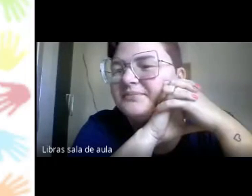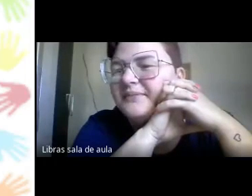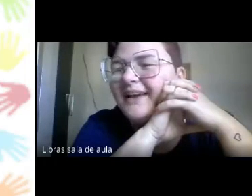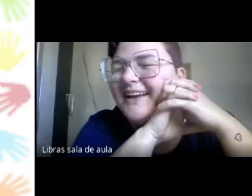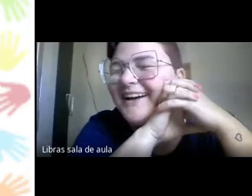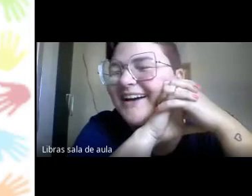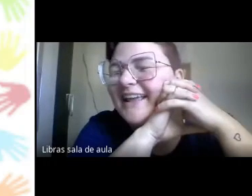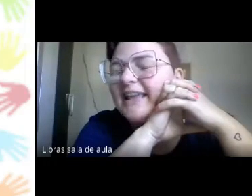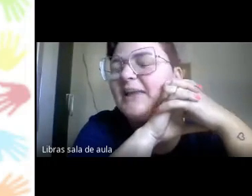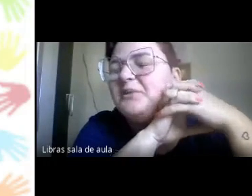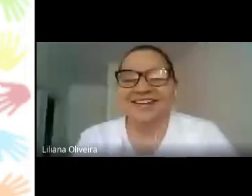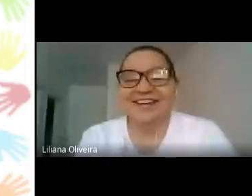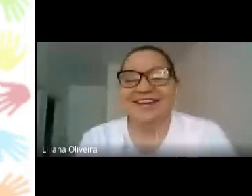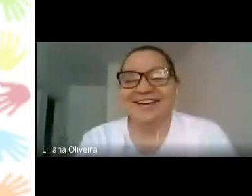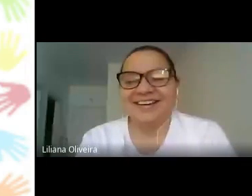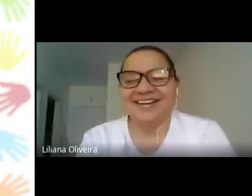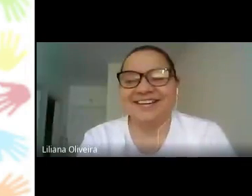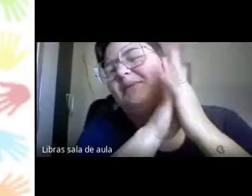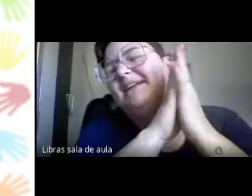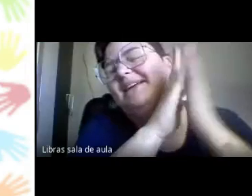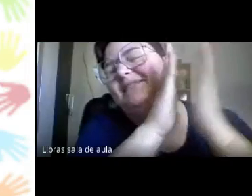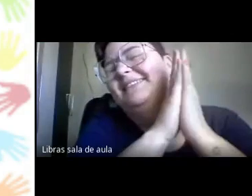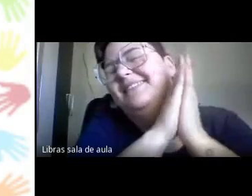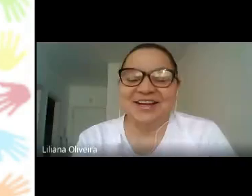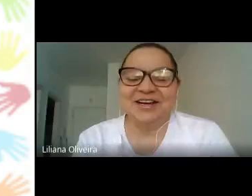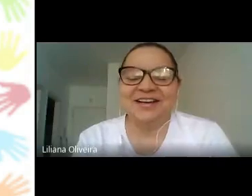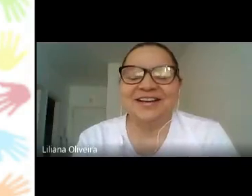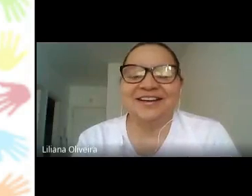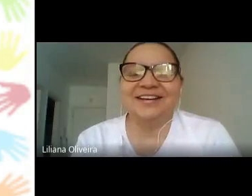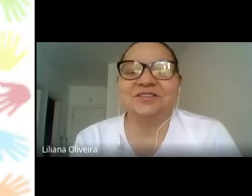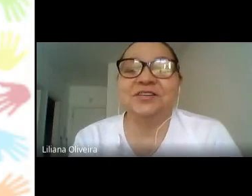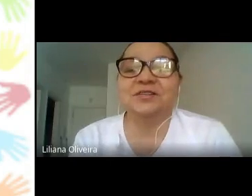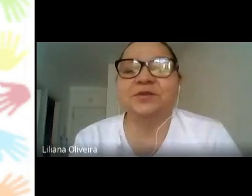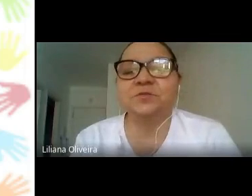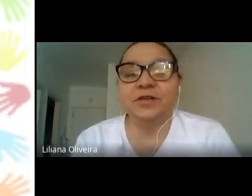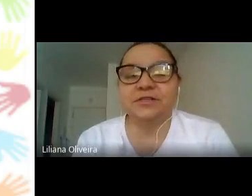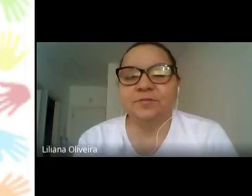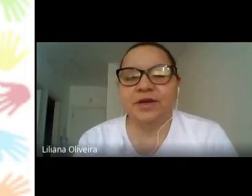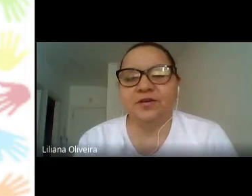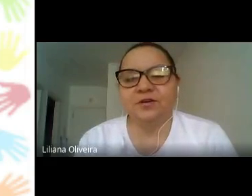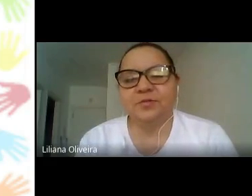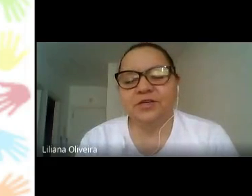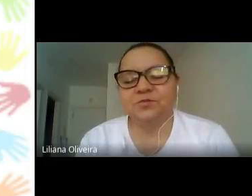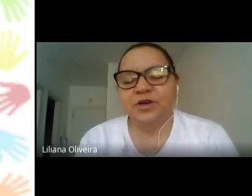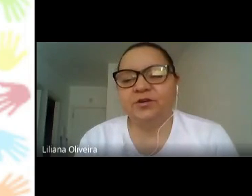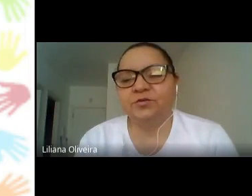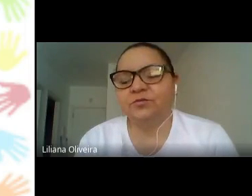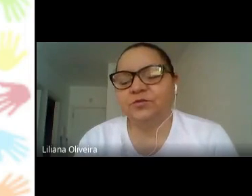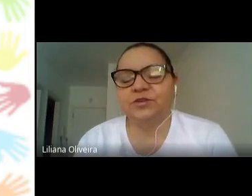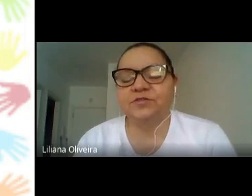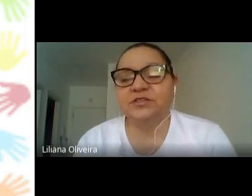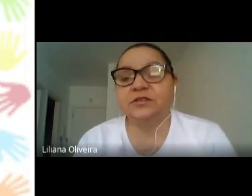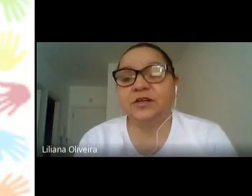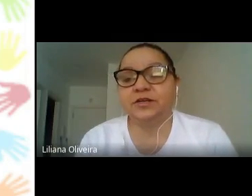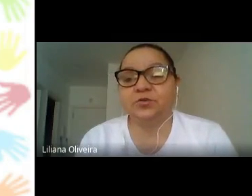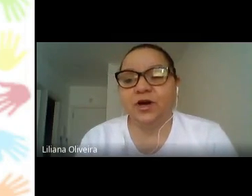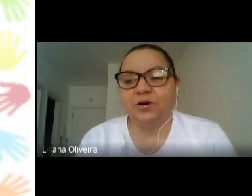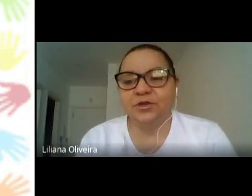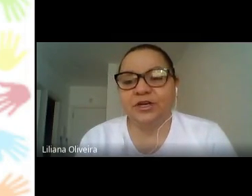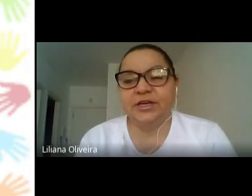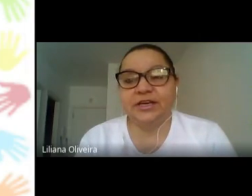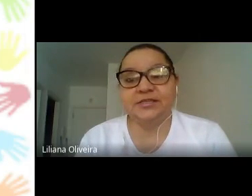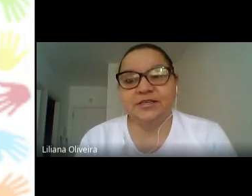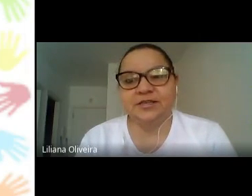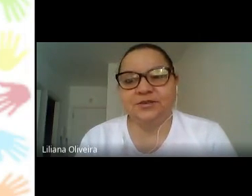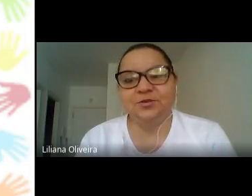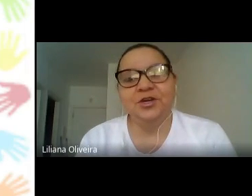contar. Depois eu passo a palavra para a Luana. Tá, Gris, a minha experiência maior mesmo é com deficiência